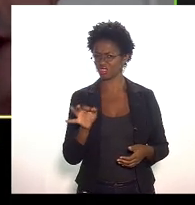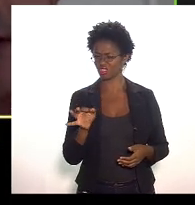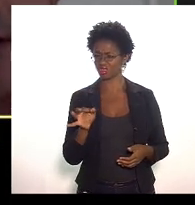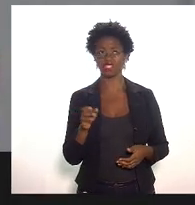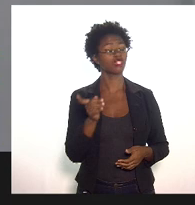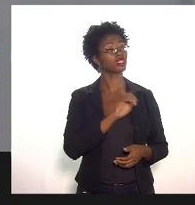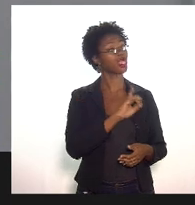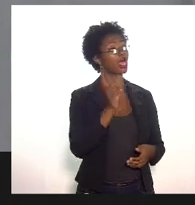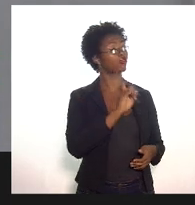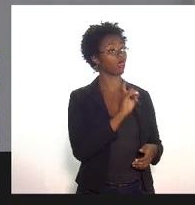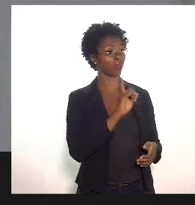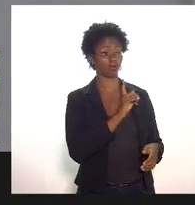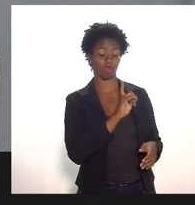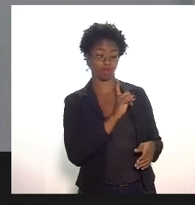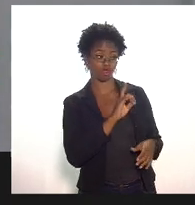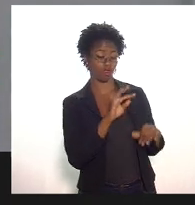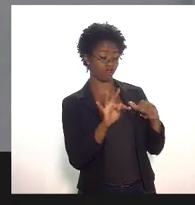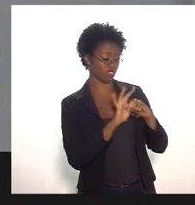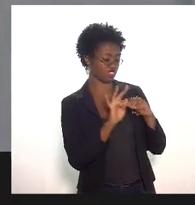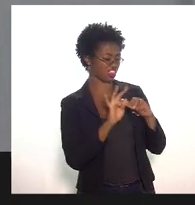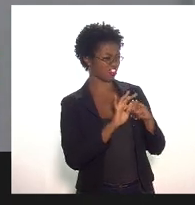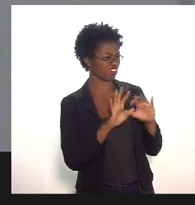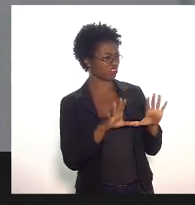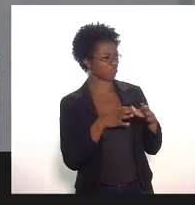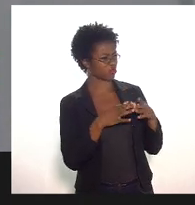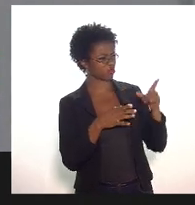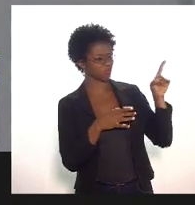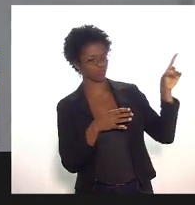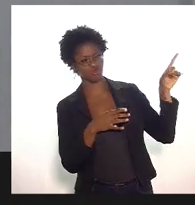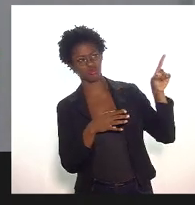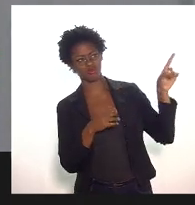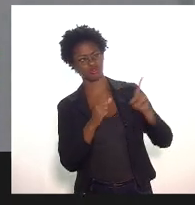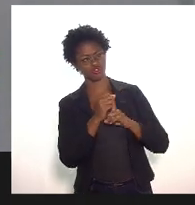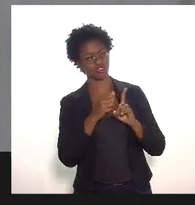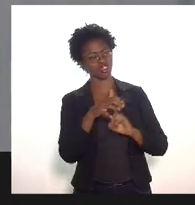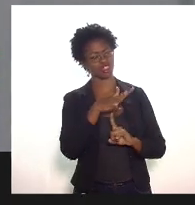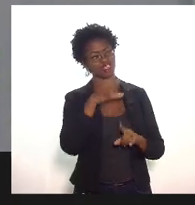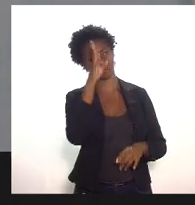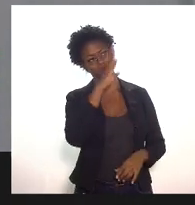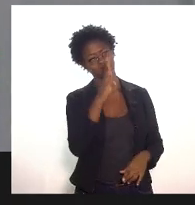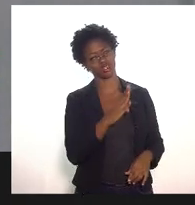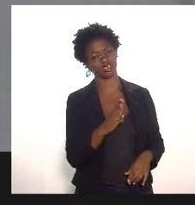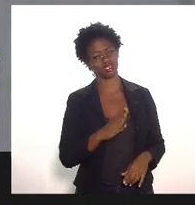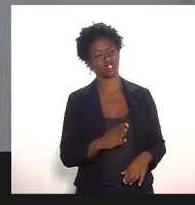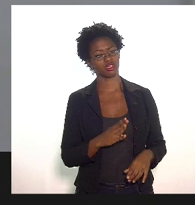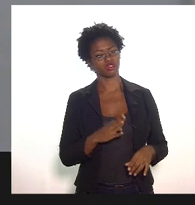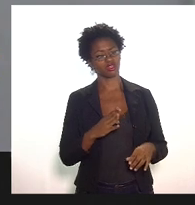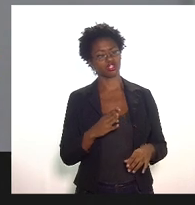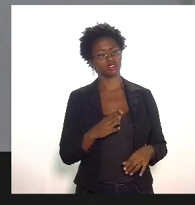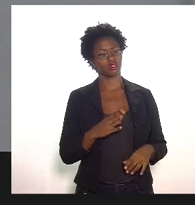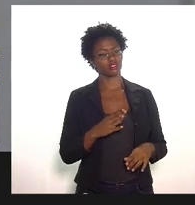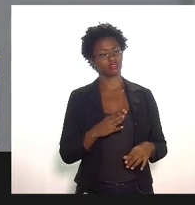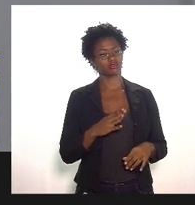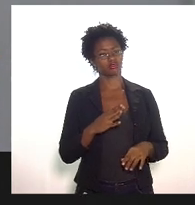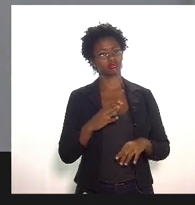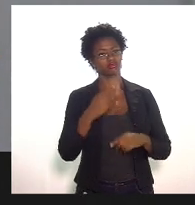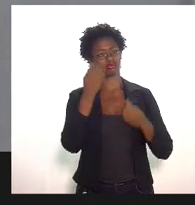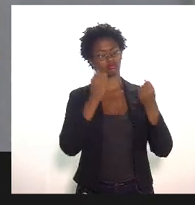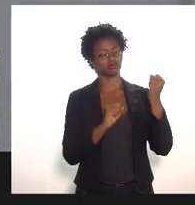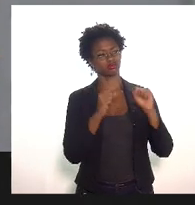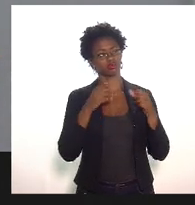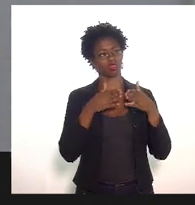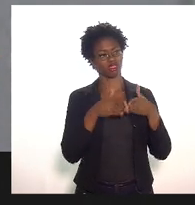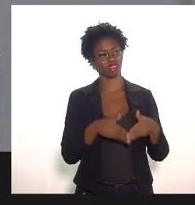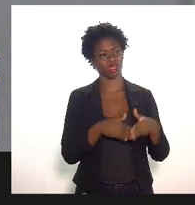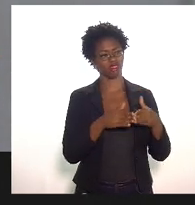nota técnica feita por aquele grupo da Sociedade Brasileira de Engenharia Naval. Eu botei aqui